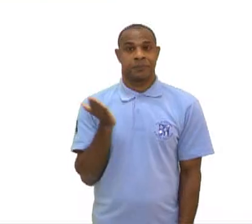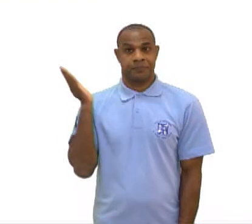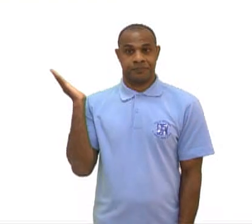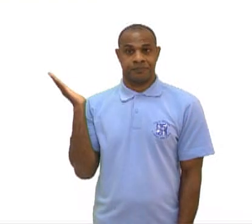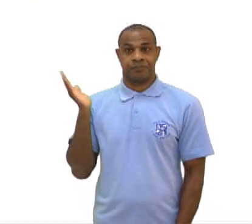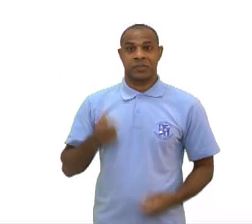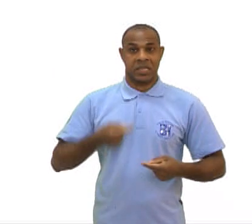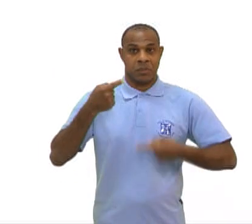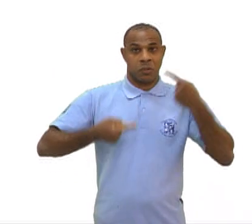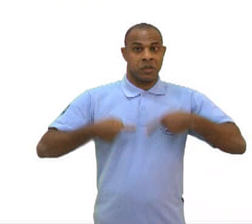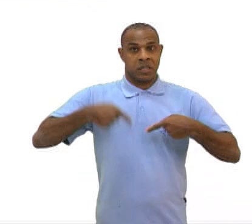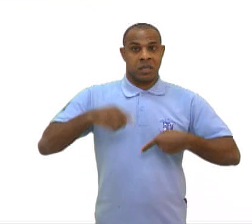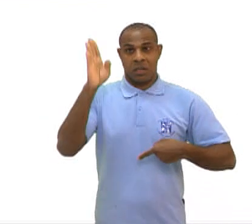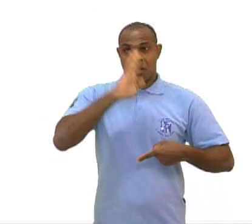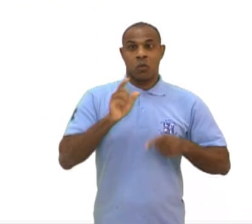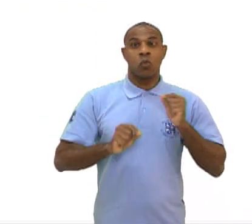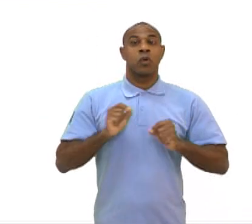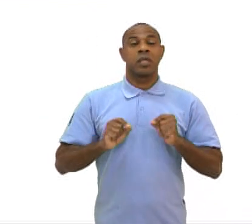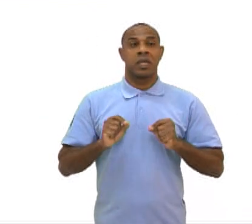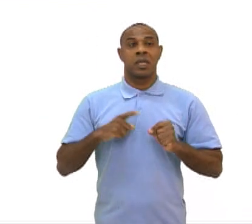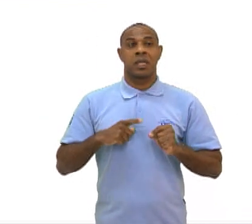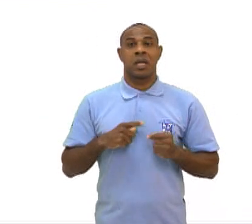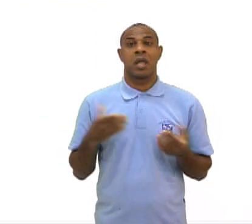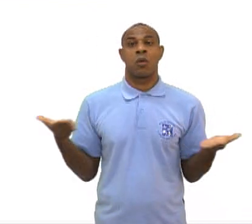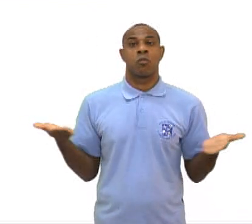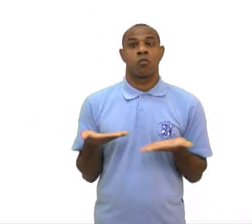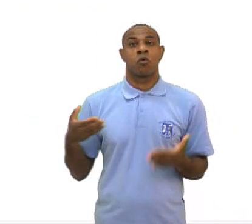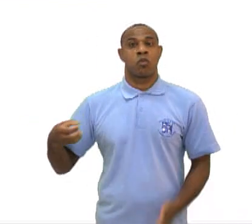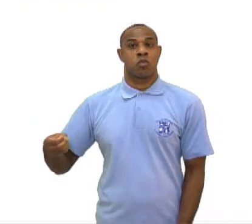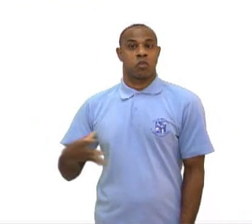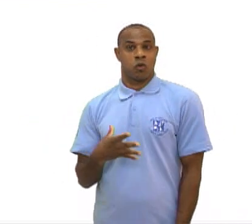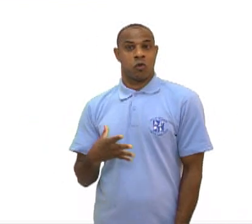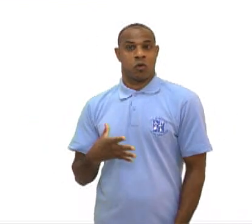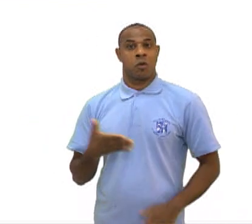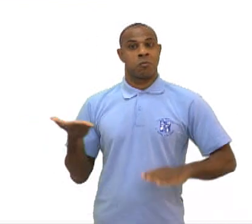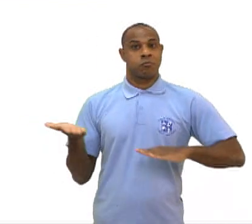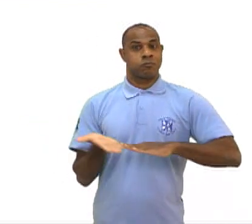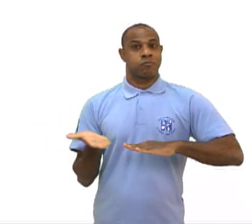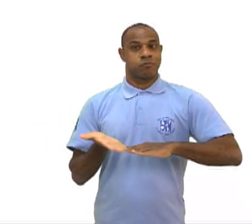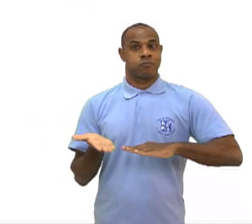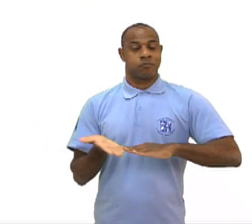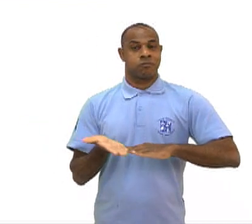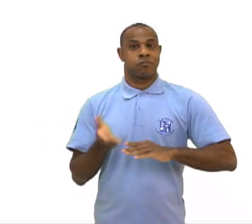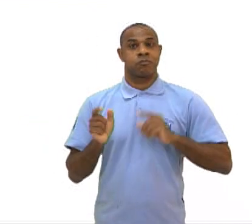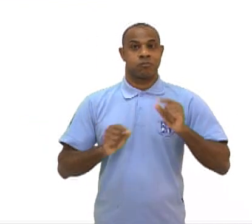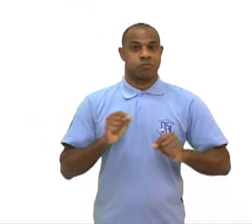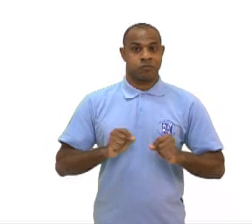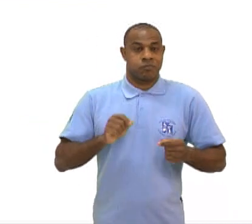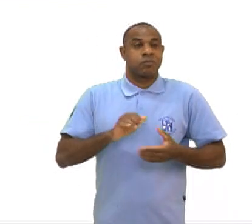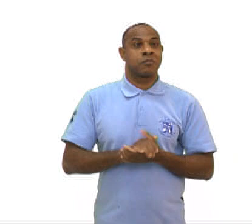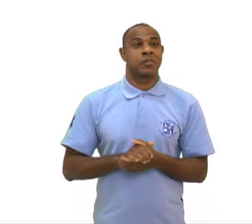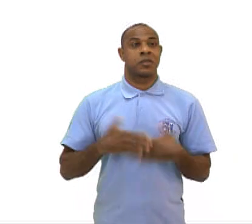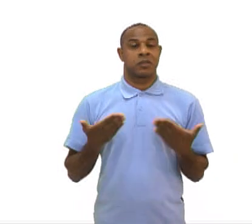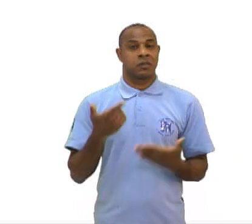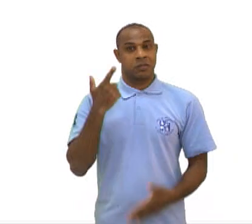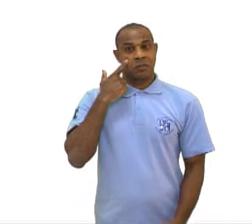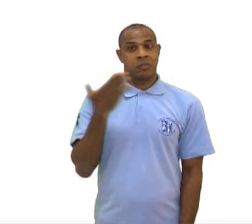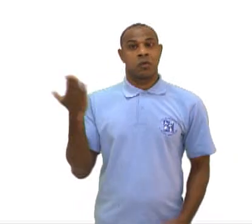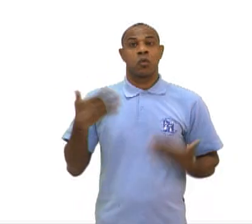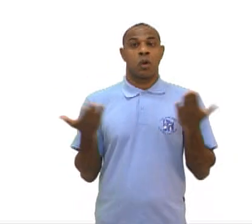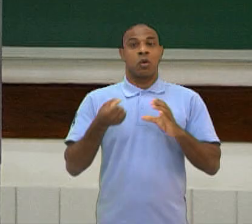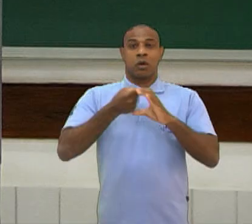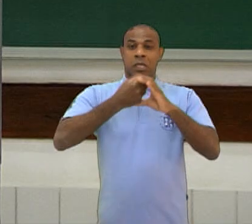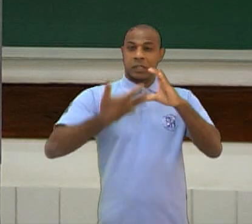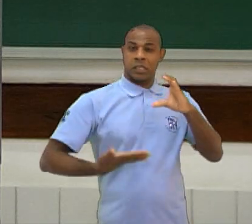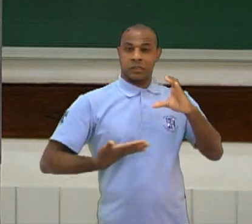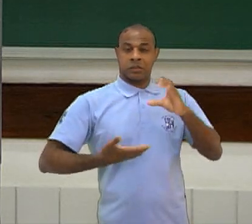a nossa democracia é chamada democracia moderna, a democracia contemporânea, a democracia ocidental. Vejamos quais são as